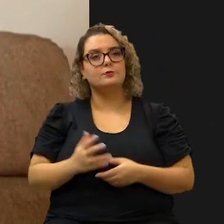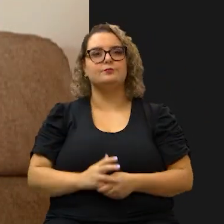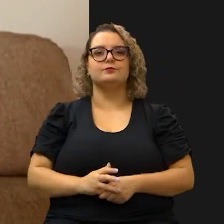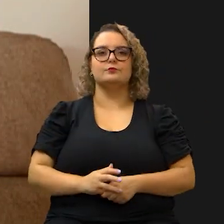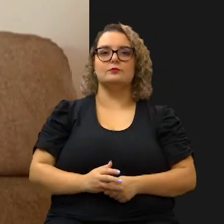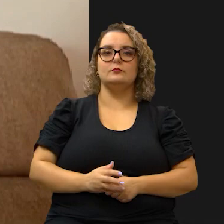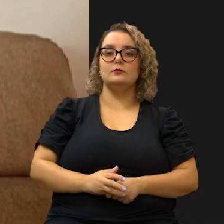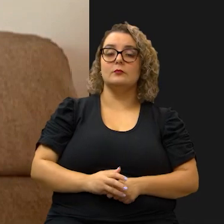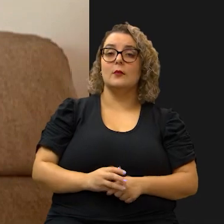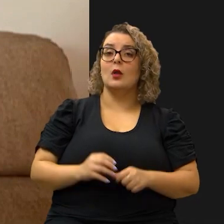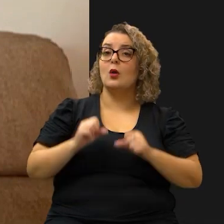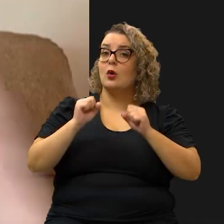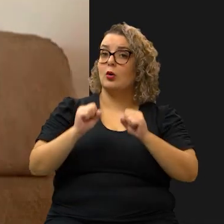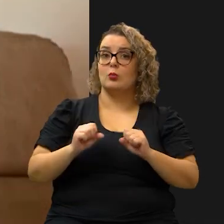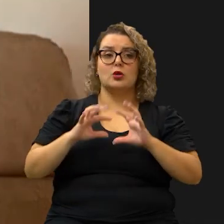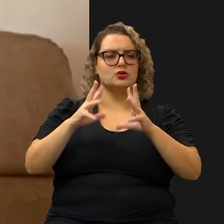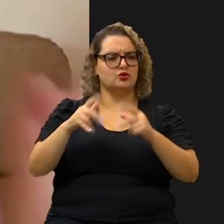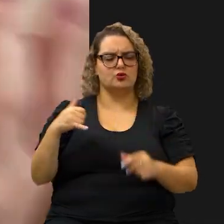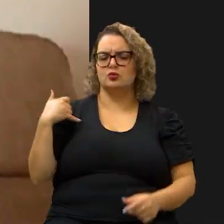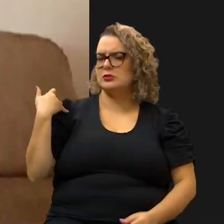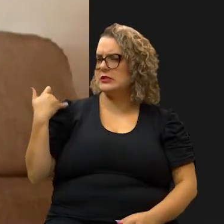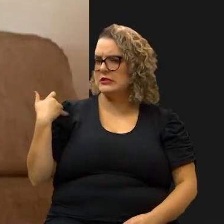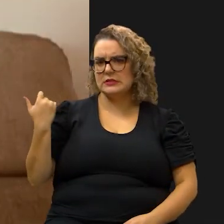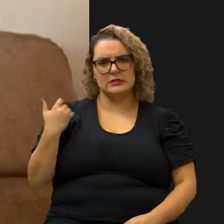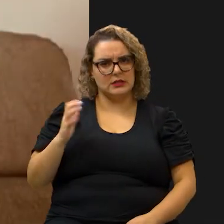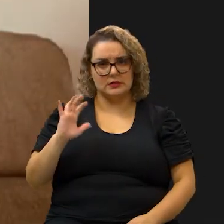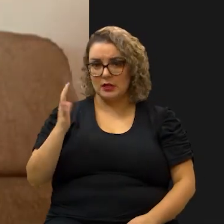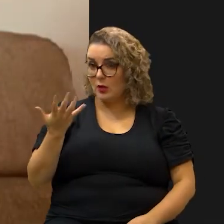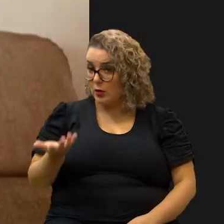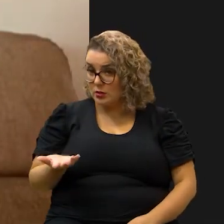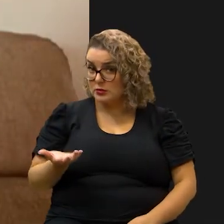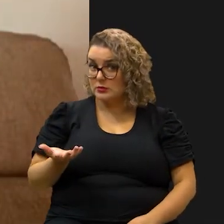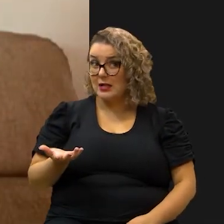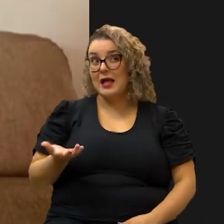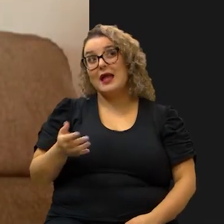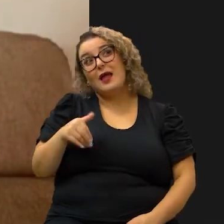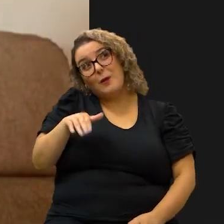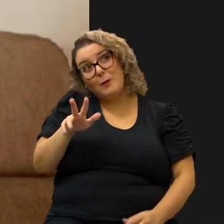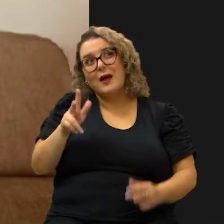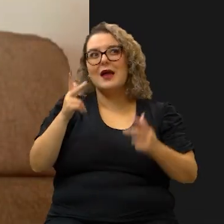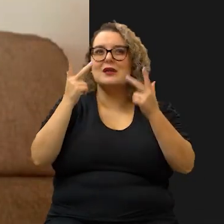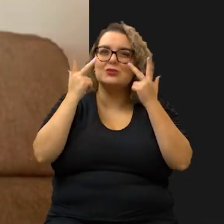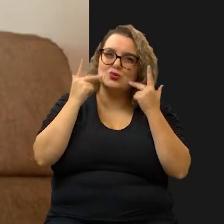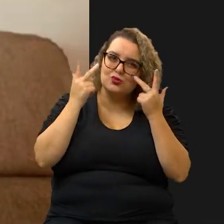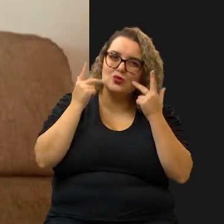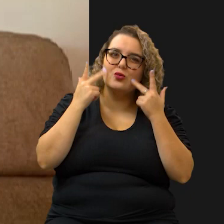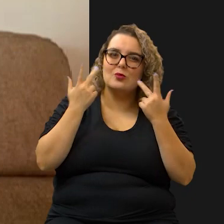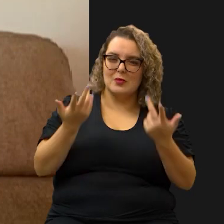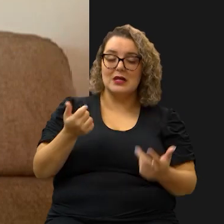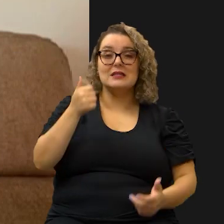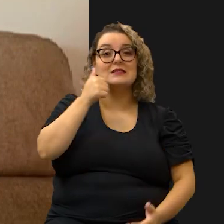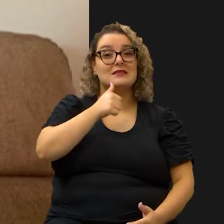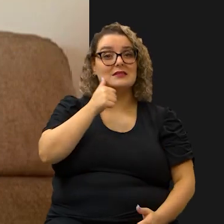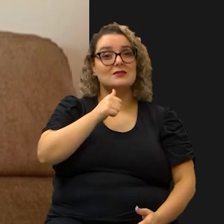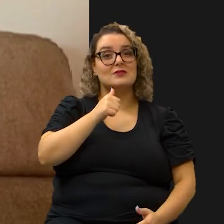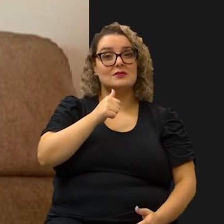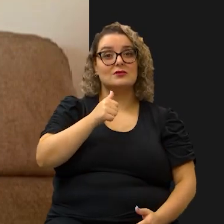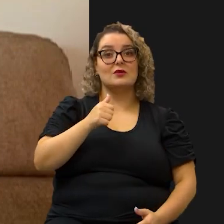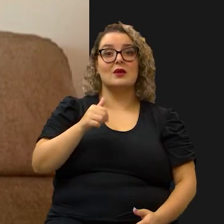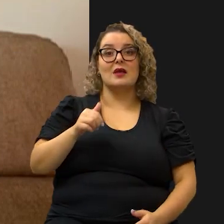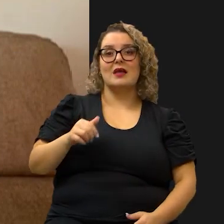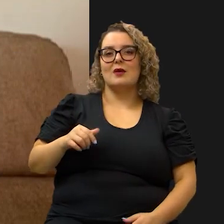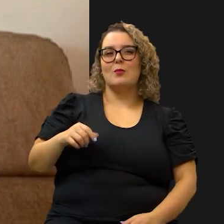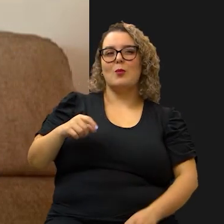E em relação a isso também, ele pode acometer todas as idades, né? Embora ele seja mais comum